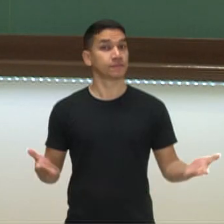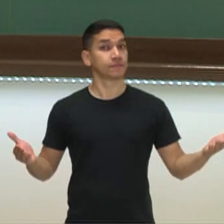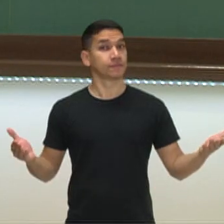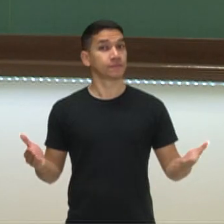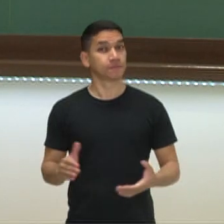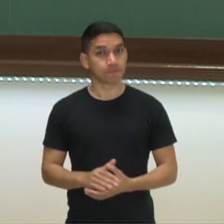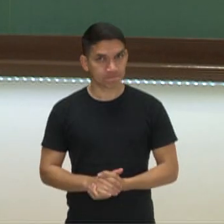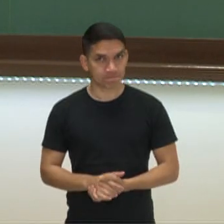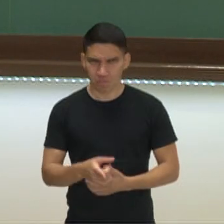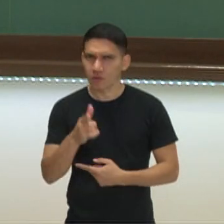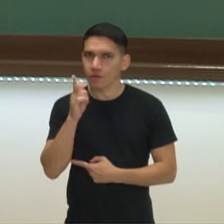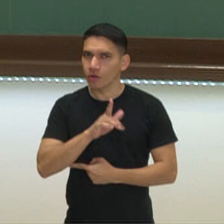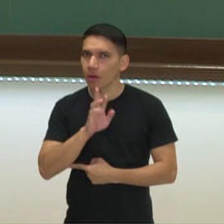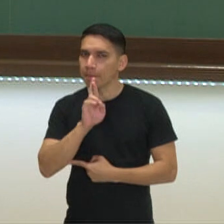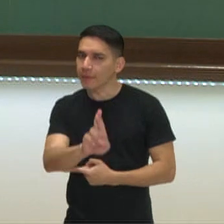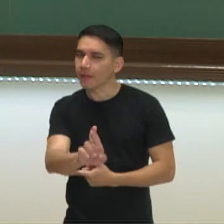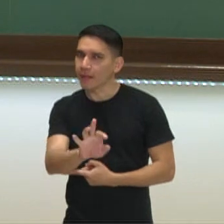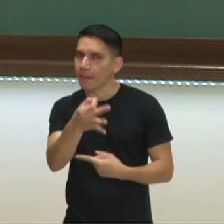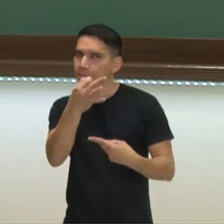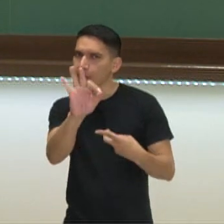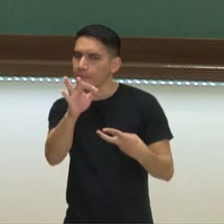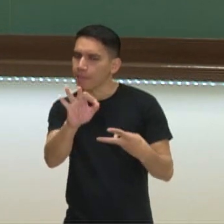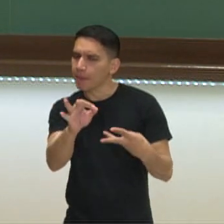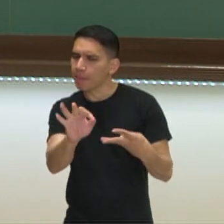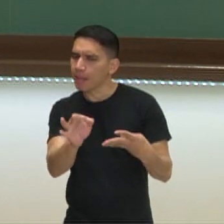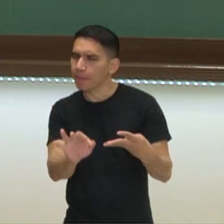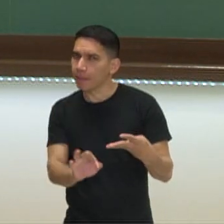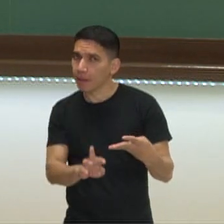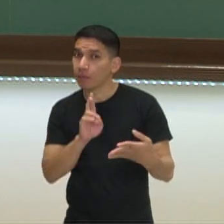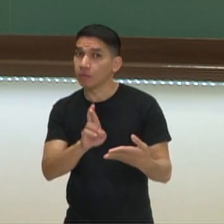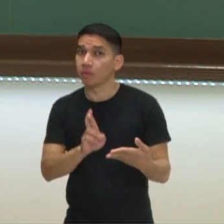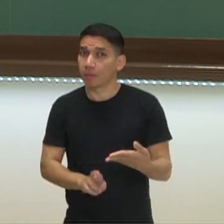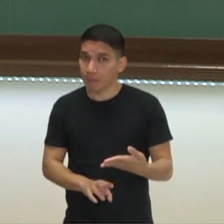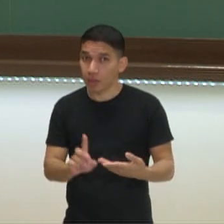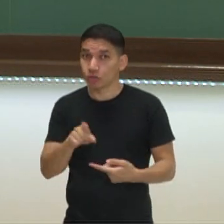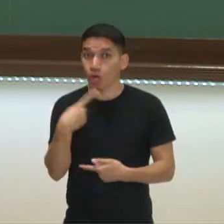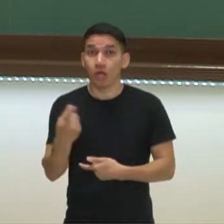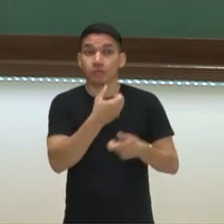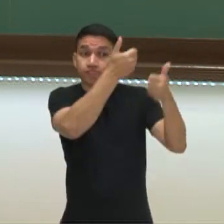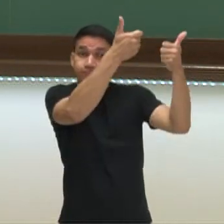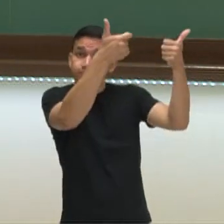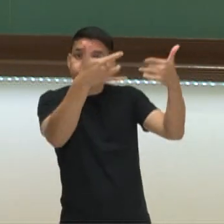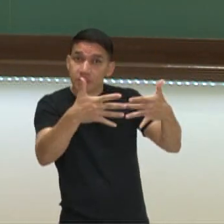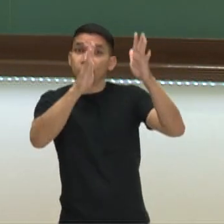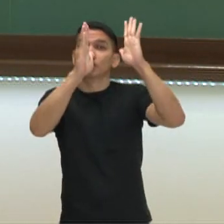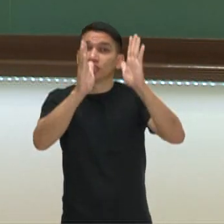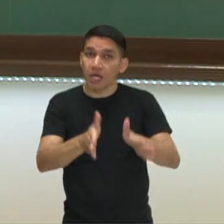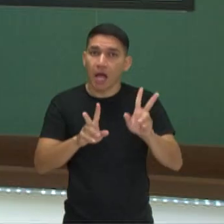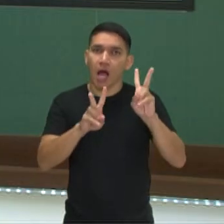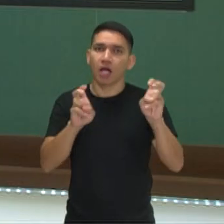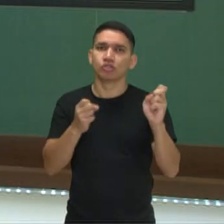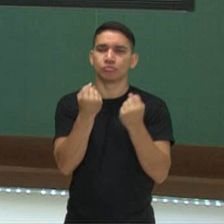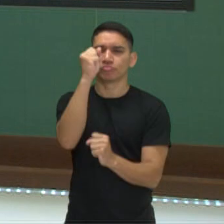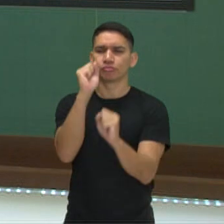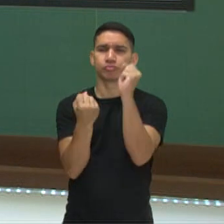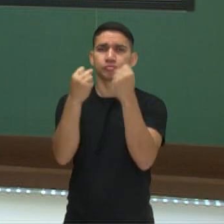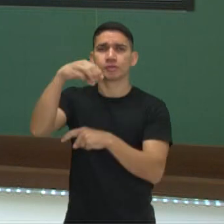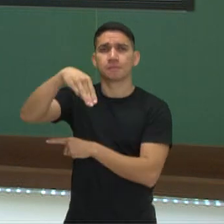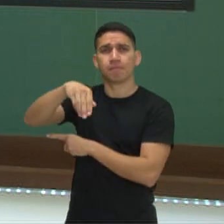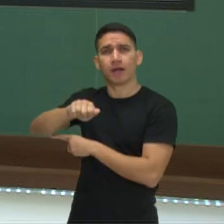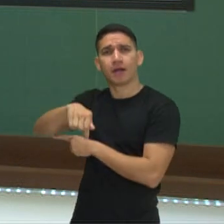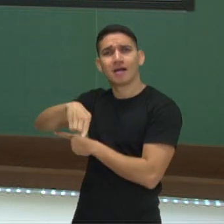E aí, colocou então a sua resposta de acordo com o que nós falamos aqui sobre as indústrias maquiladoras?